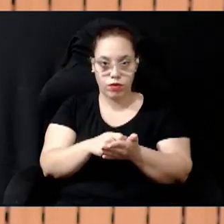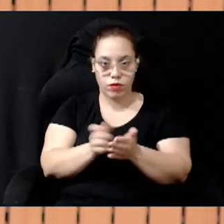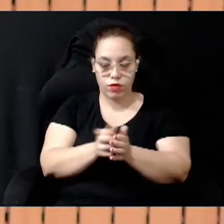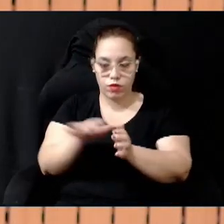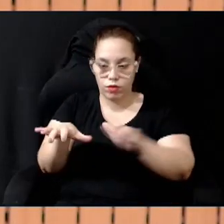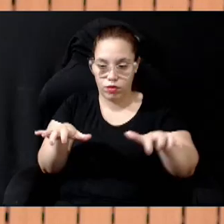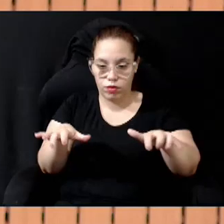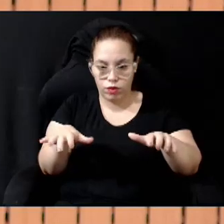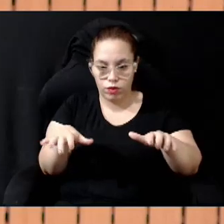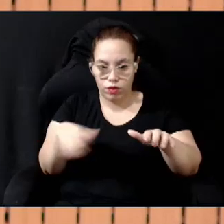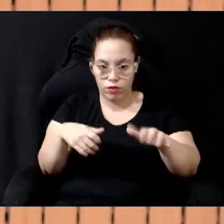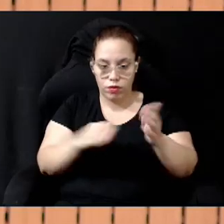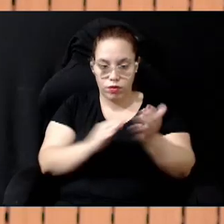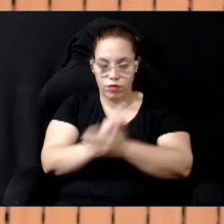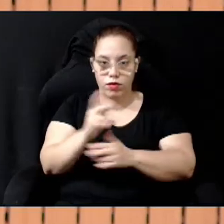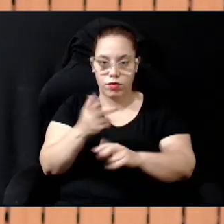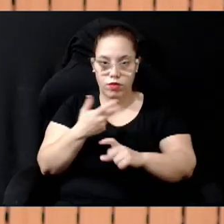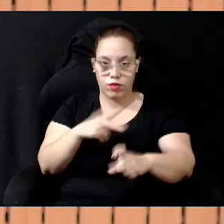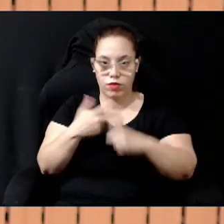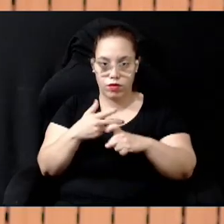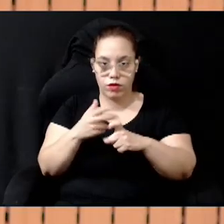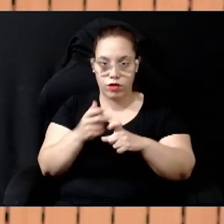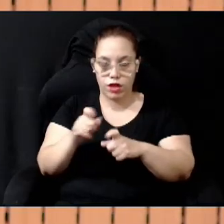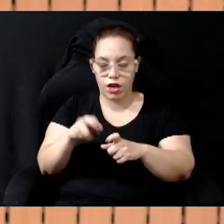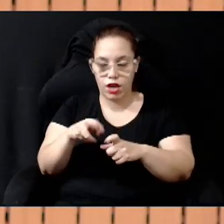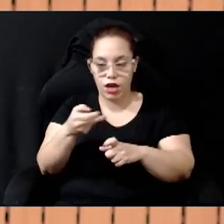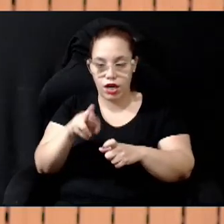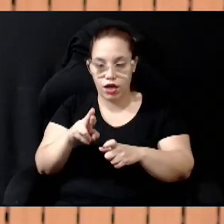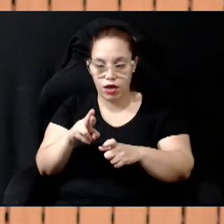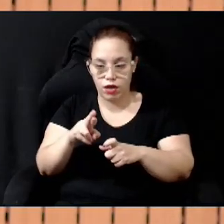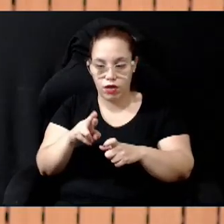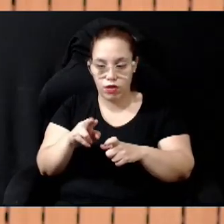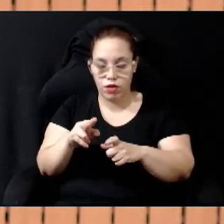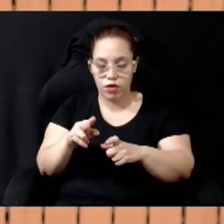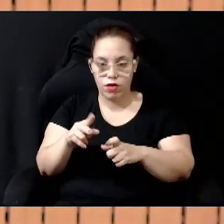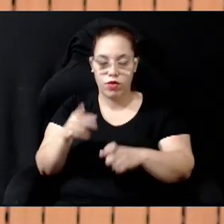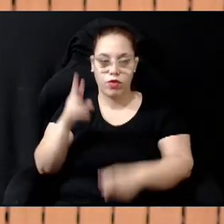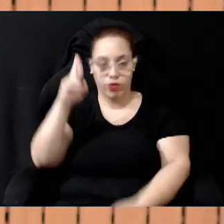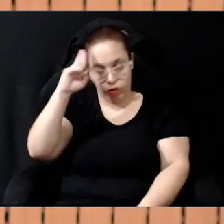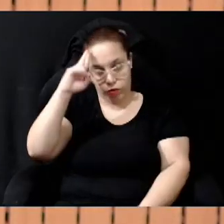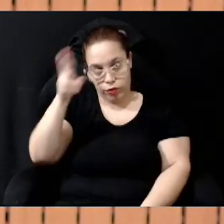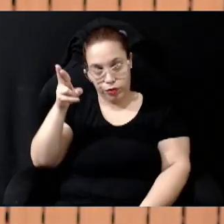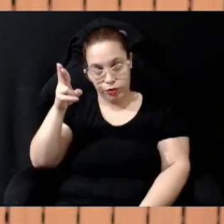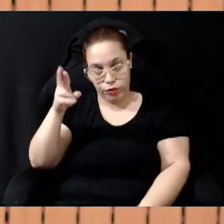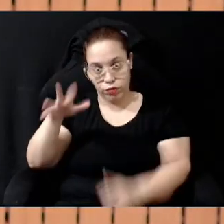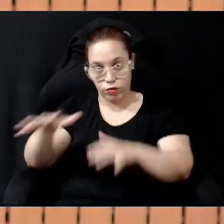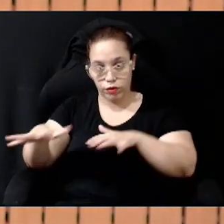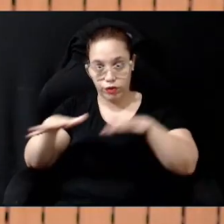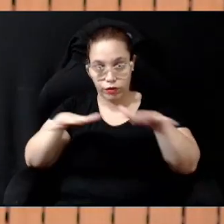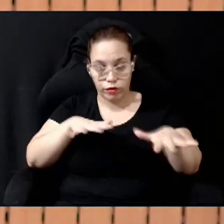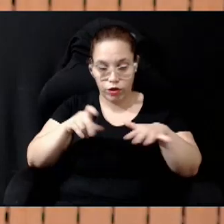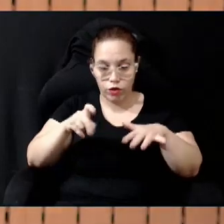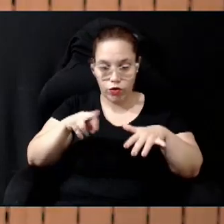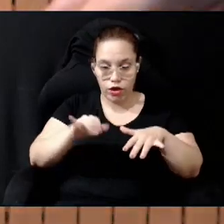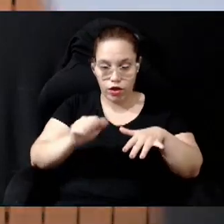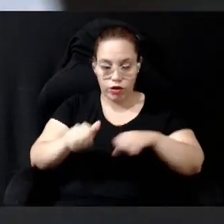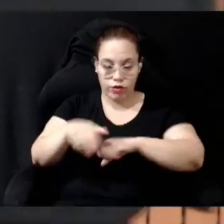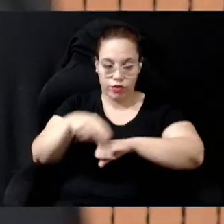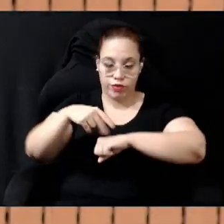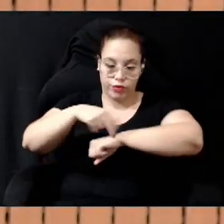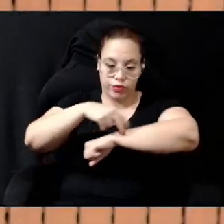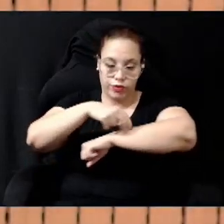autoriza o Poder Executivo a alienar exclusivamente os proprietários lindeiros áreas de vielas de passagem de pedestre de propriedade